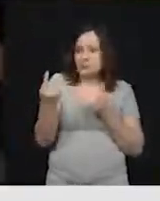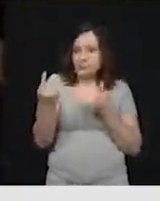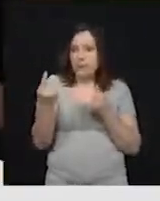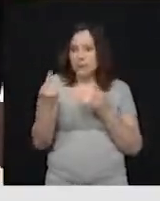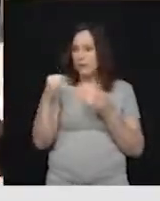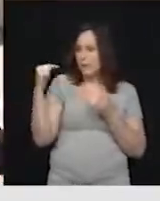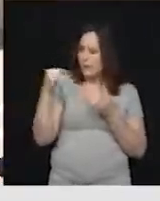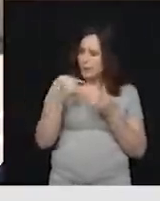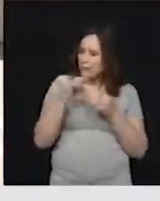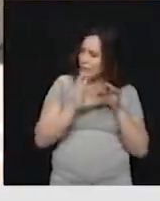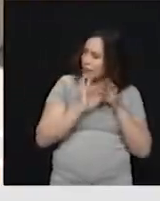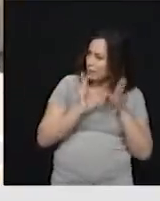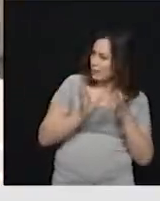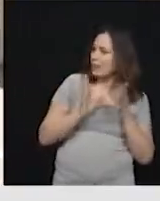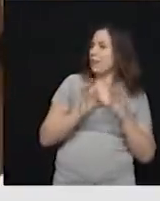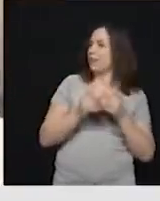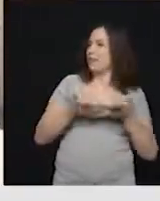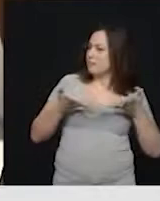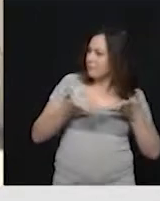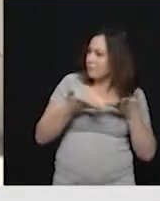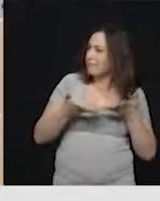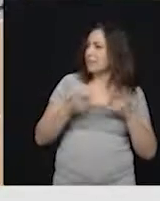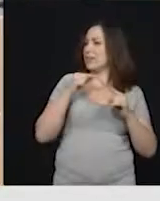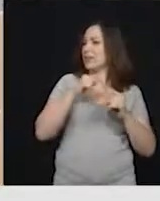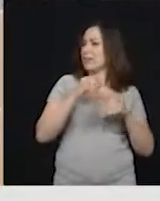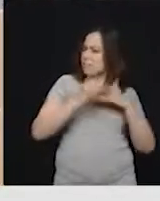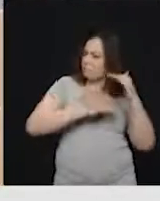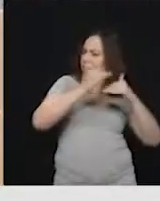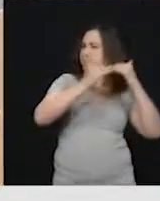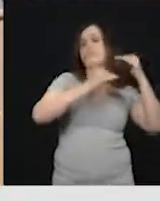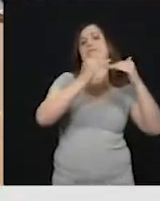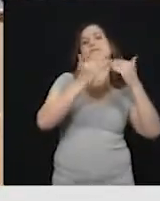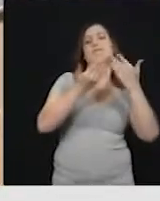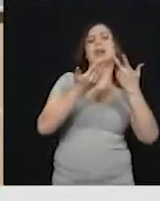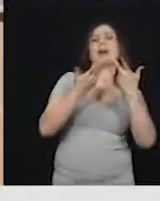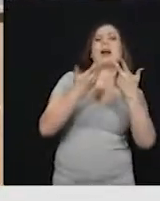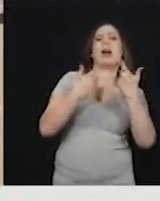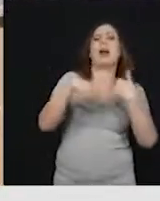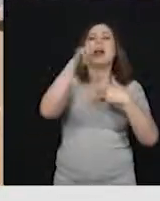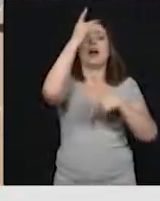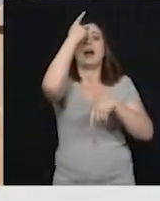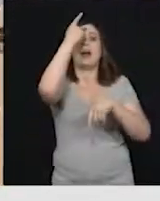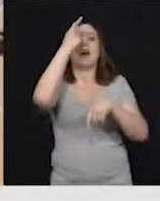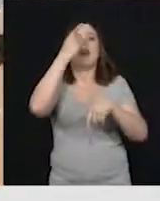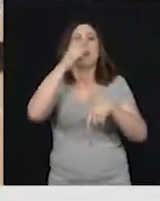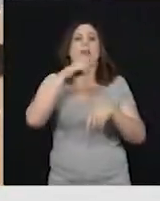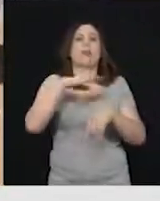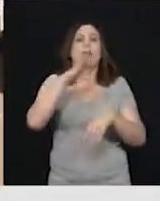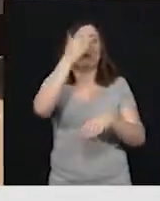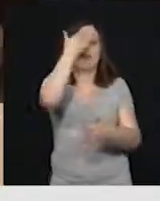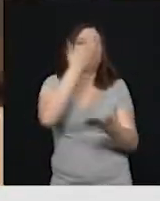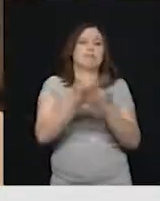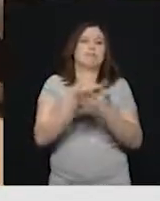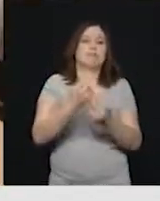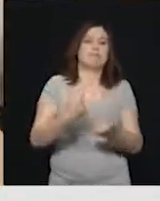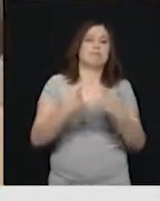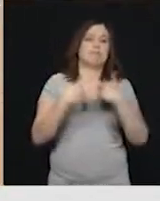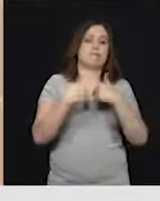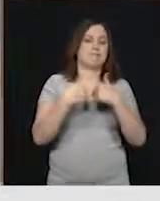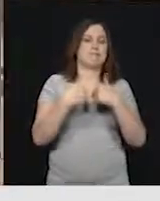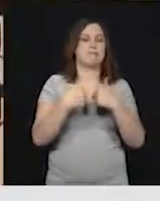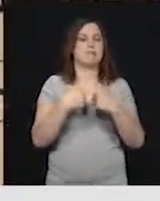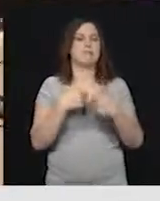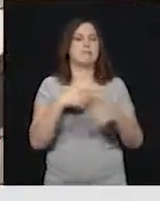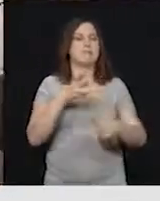não tem que deixar vamos lá né que a gente vê o crescimento dos meninos a confiança mesmo ele som